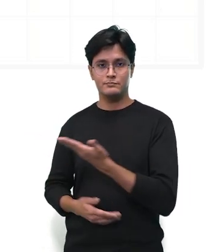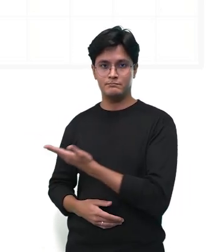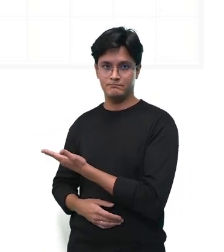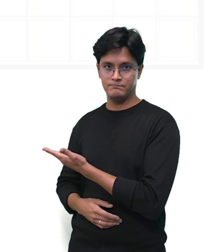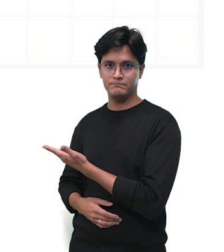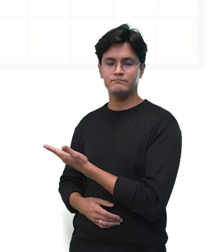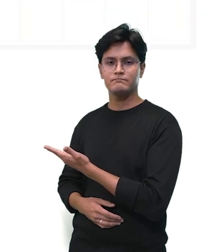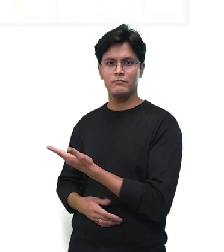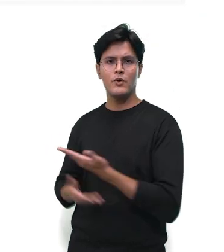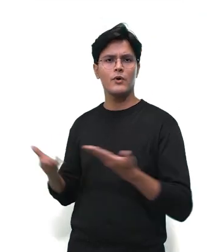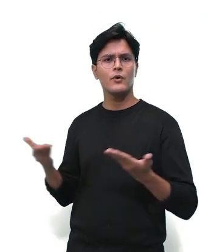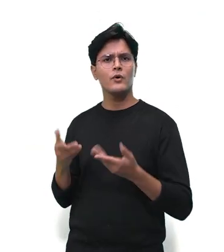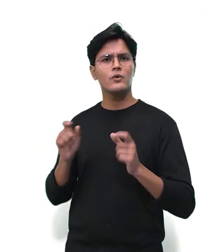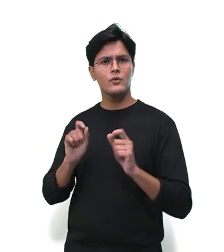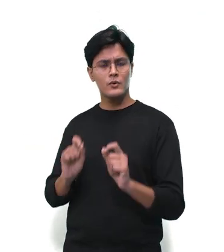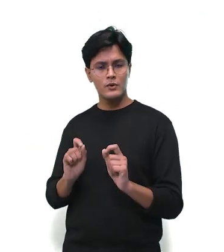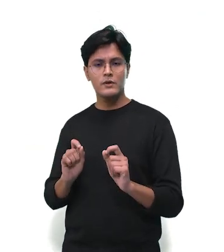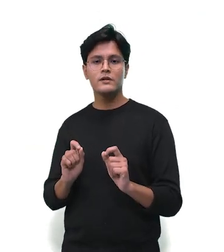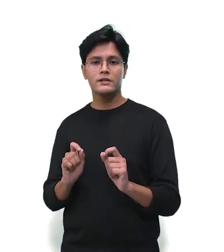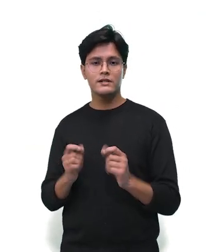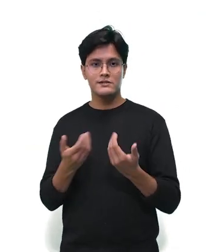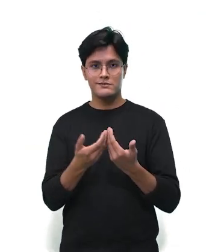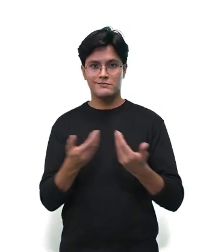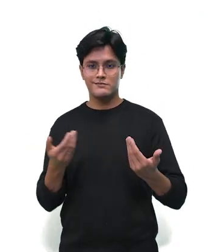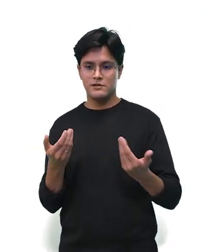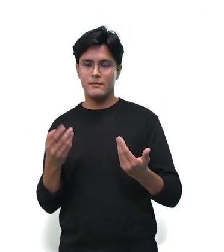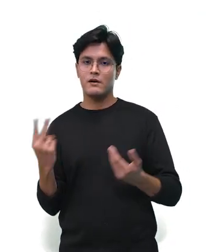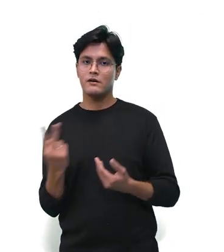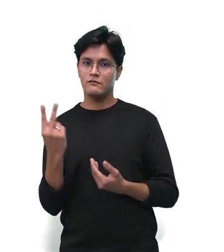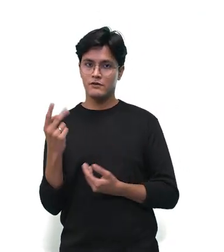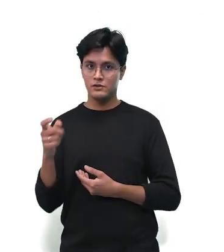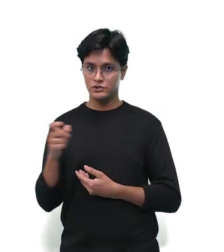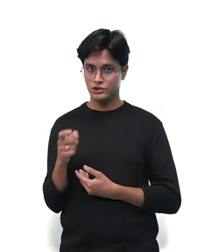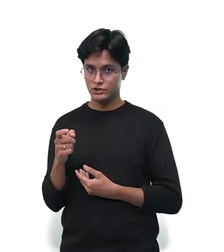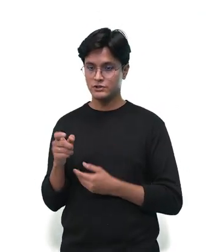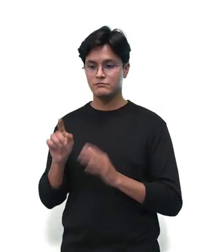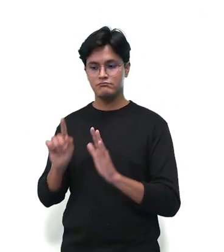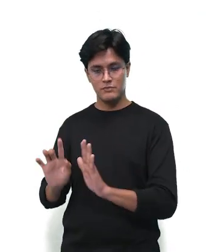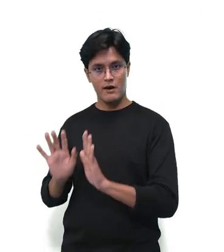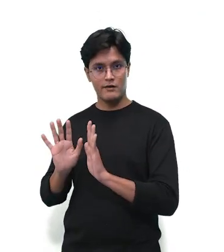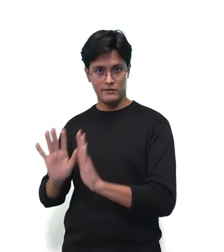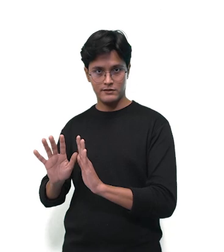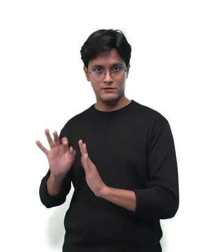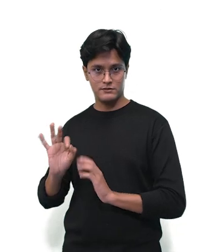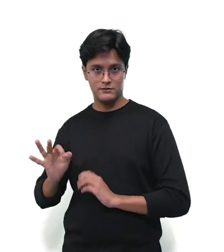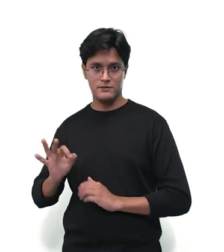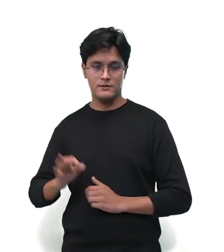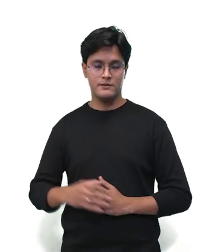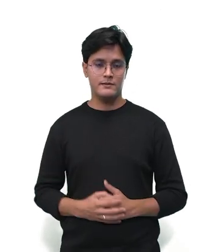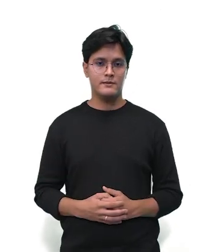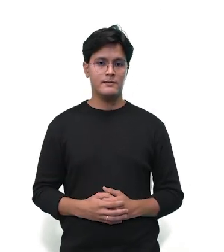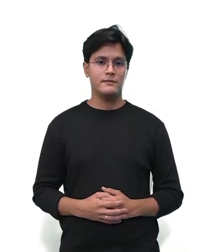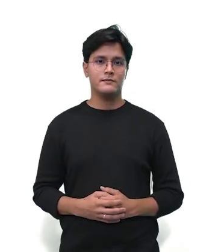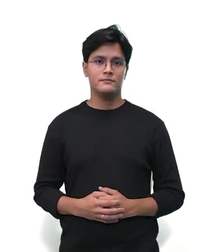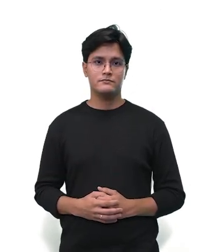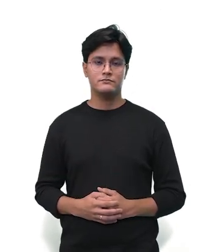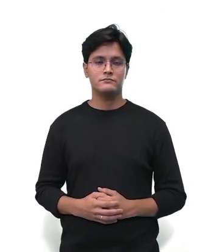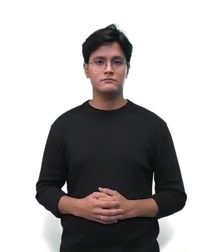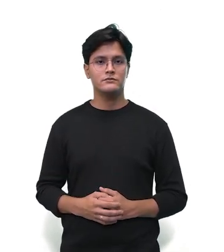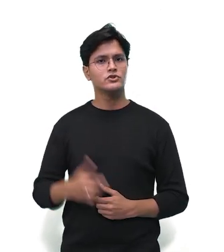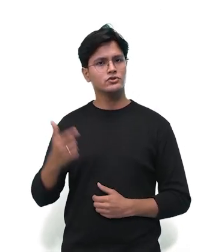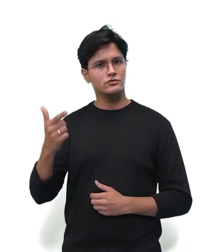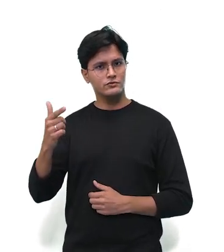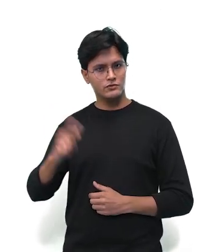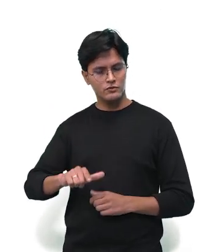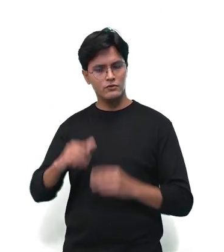nós vamos agora isolar o valor de x. Vamos deixar o x aqui sozinho, tá? Vamos repetir